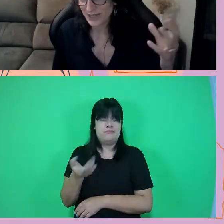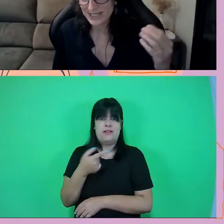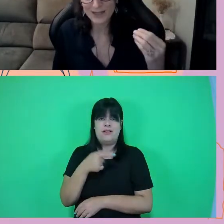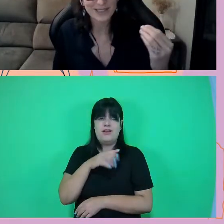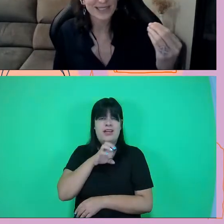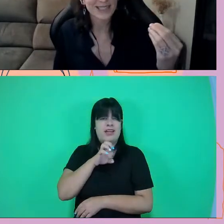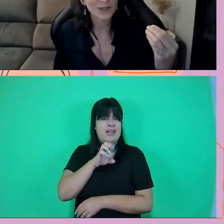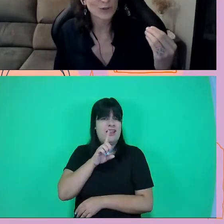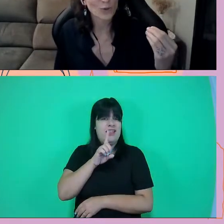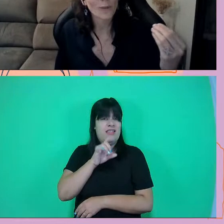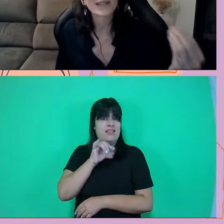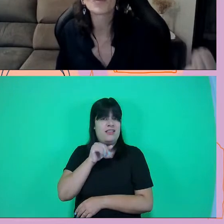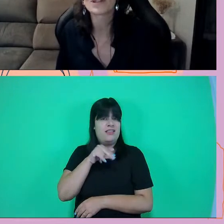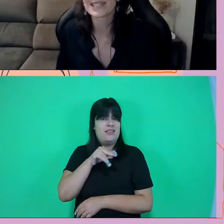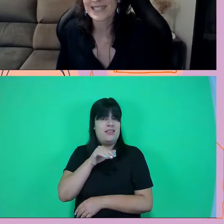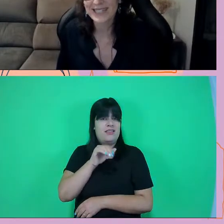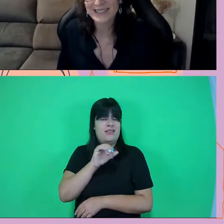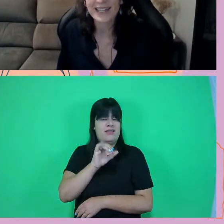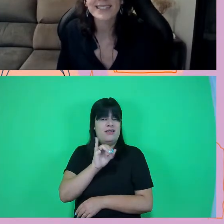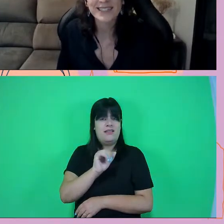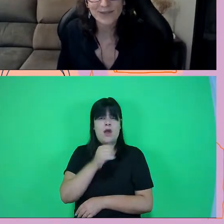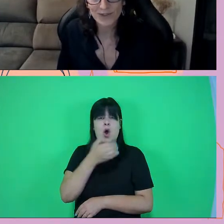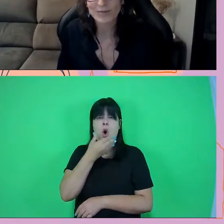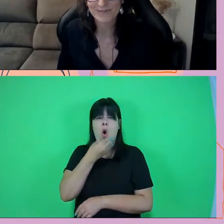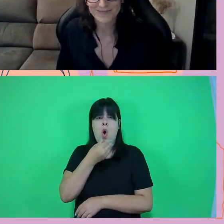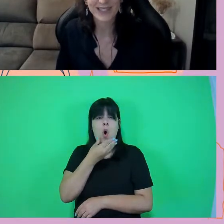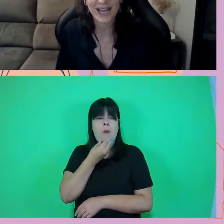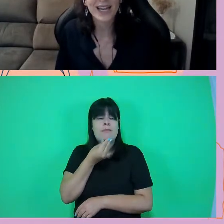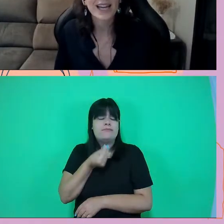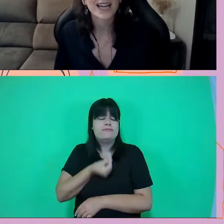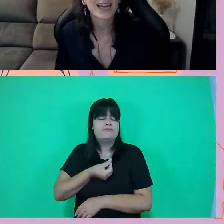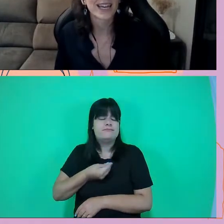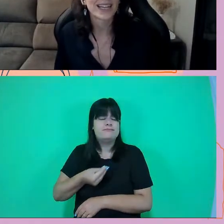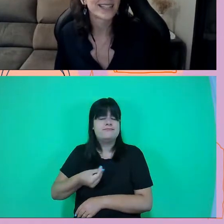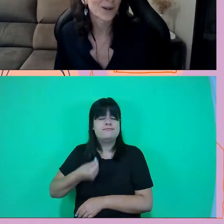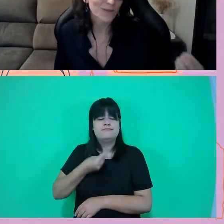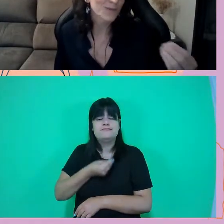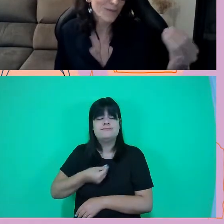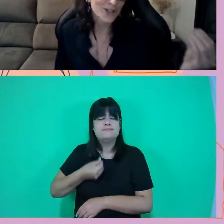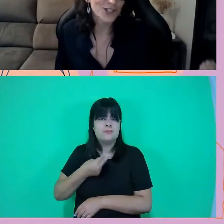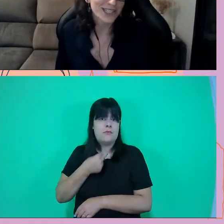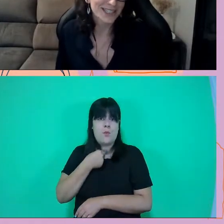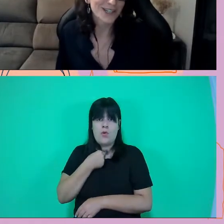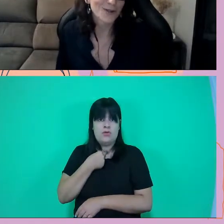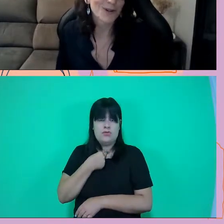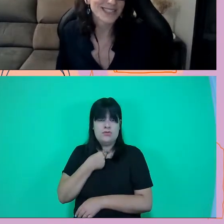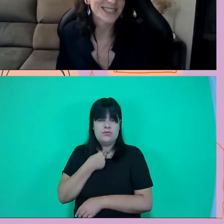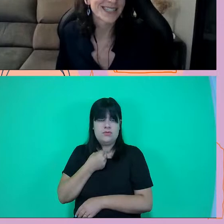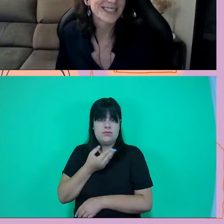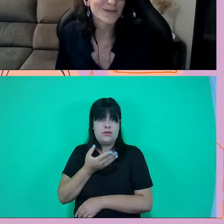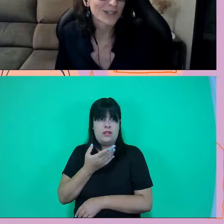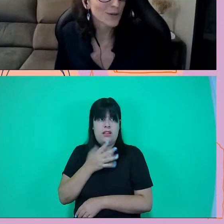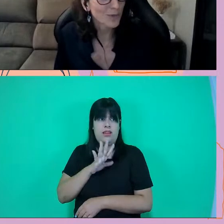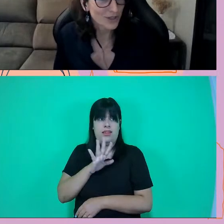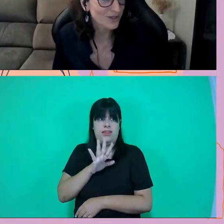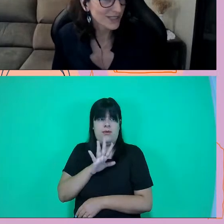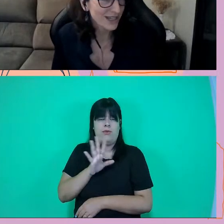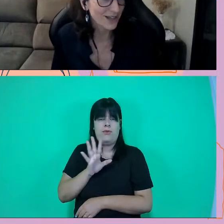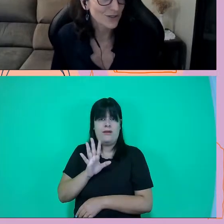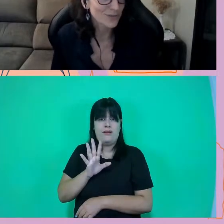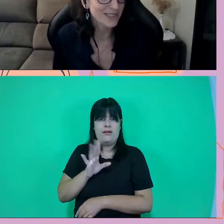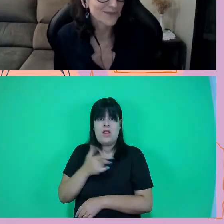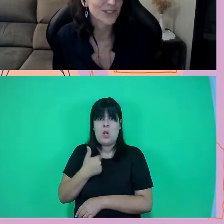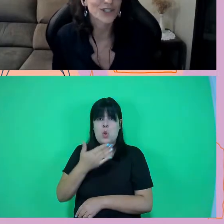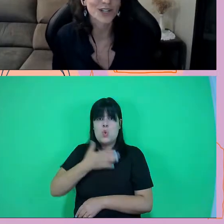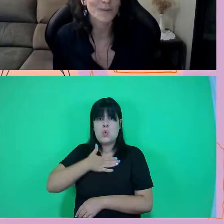se falou dessa coisa, né, do homem não poder ser sensível, né? É, então, imagina que ele não pode ser sensível, ele não pode